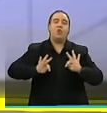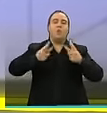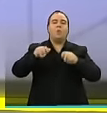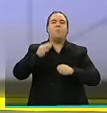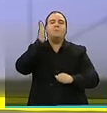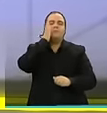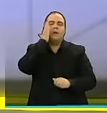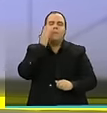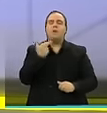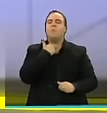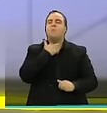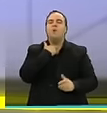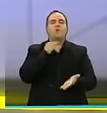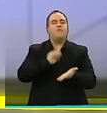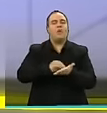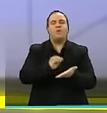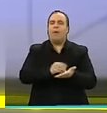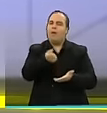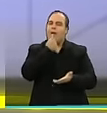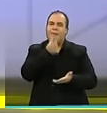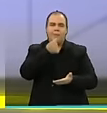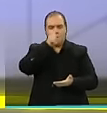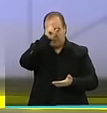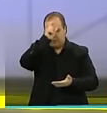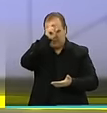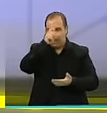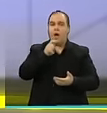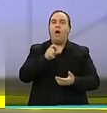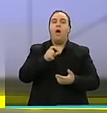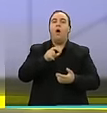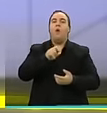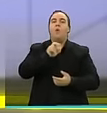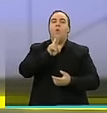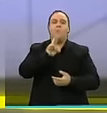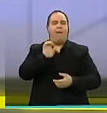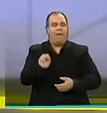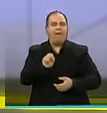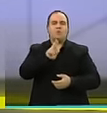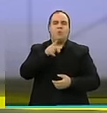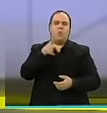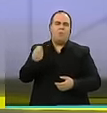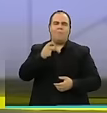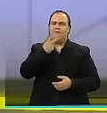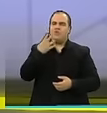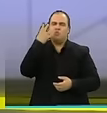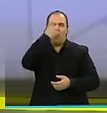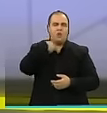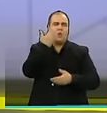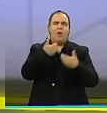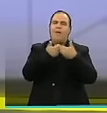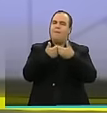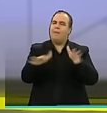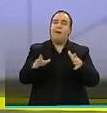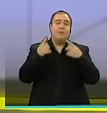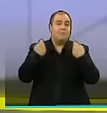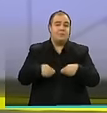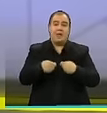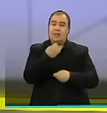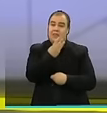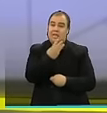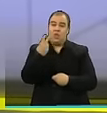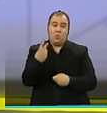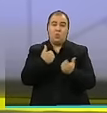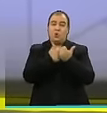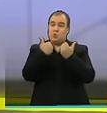faltar remédio em hospital. Eita. Unidades têm que ficar abertas mais de 24 horas. Treinou para falar pá. Pelo menos duas